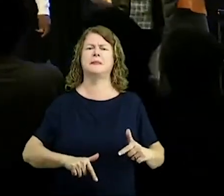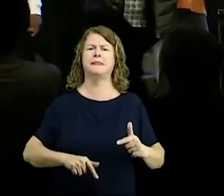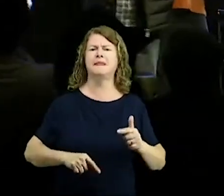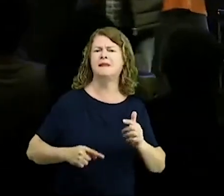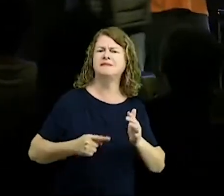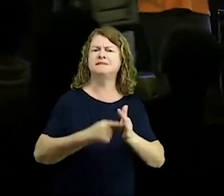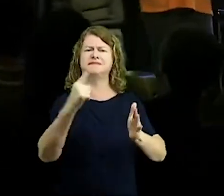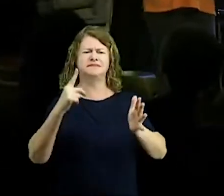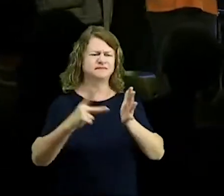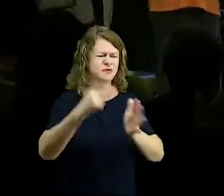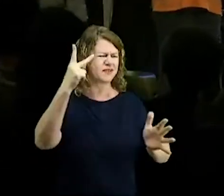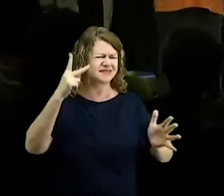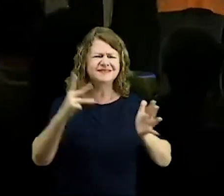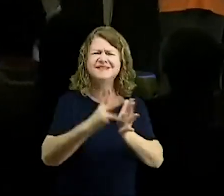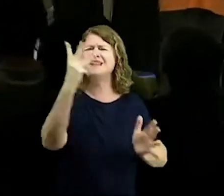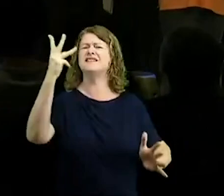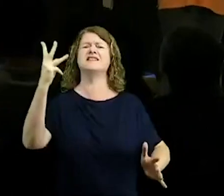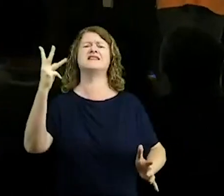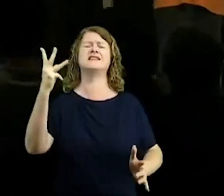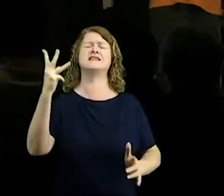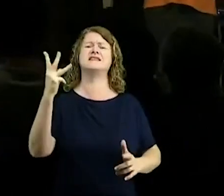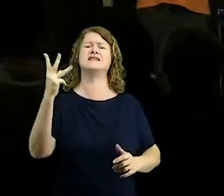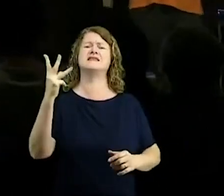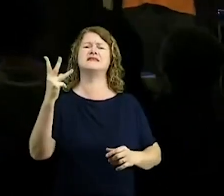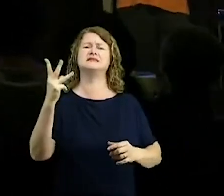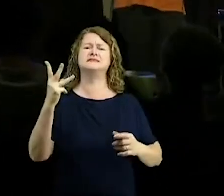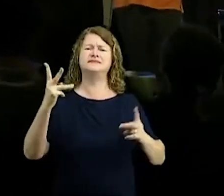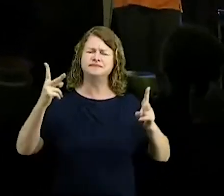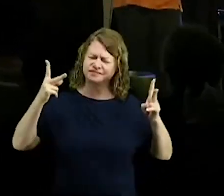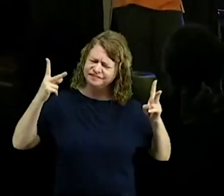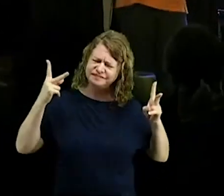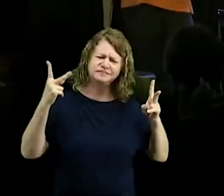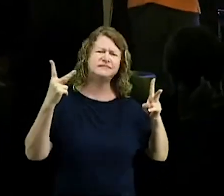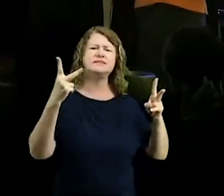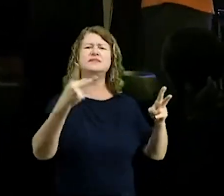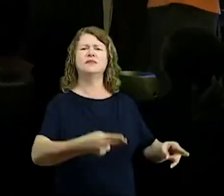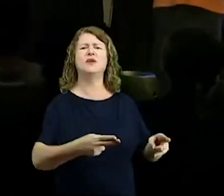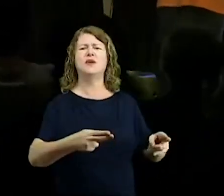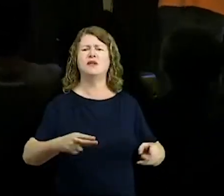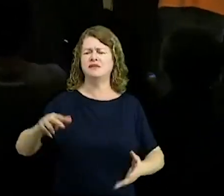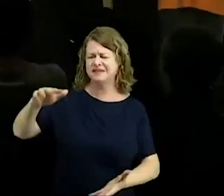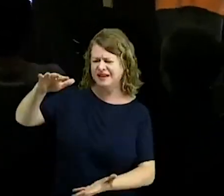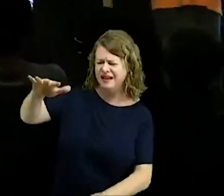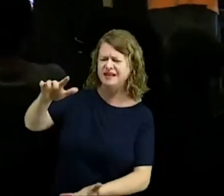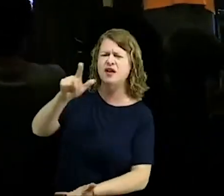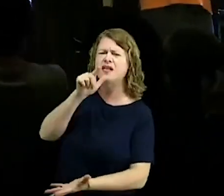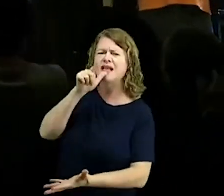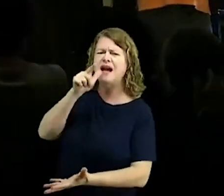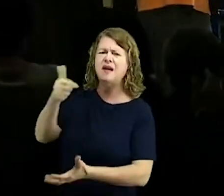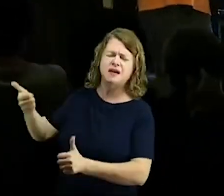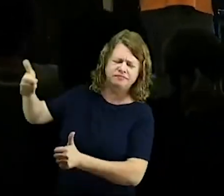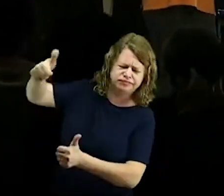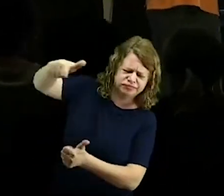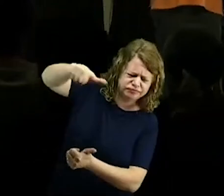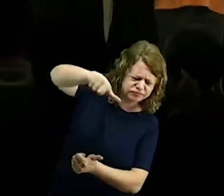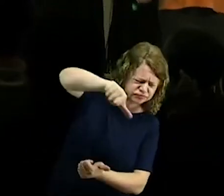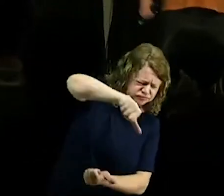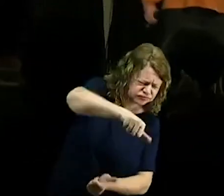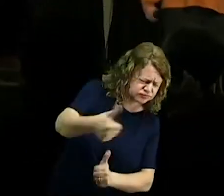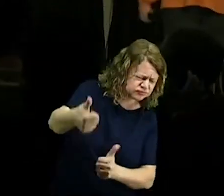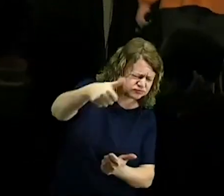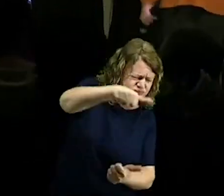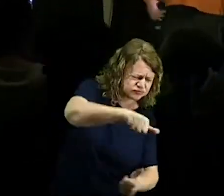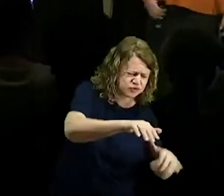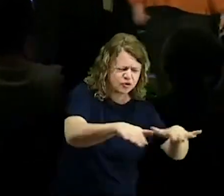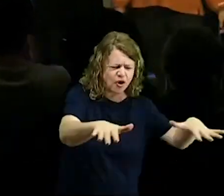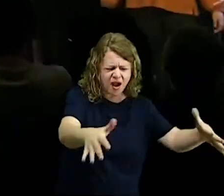duas, três vezes, como aqueles cântaros de água sobre o teu altar. E